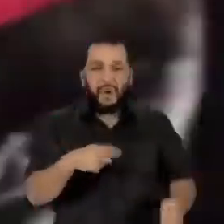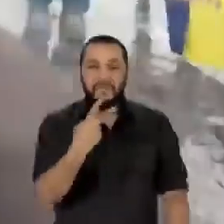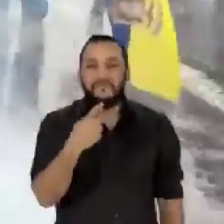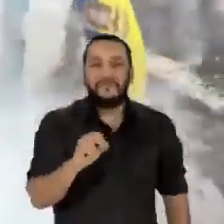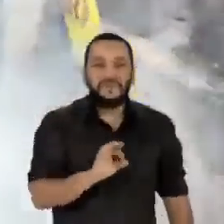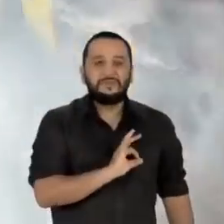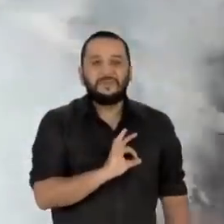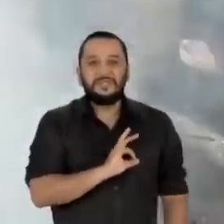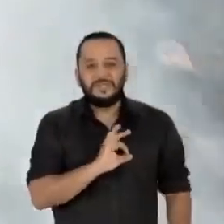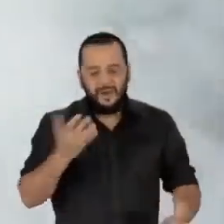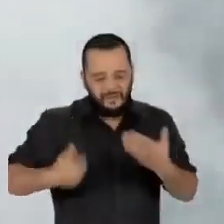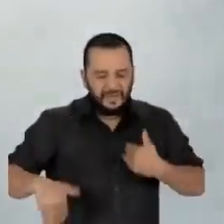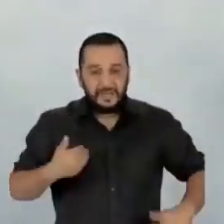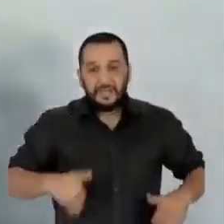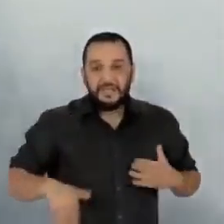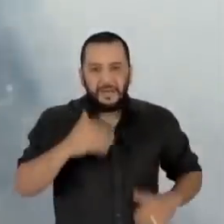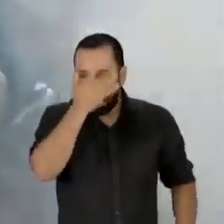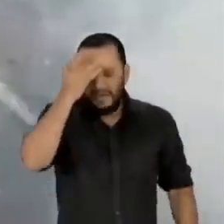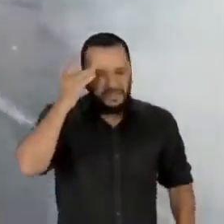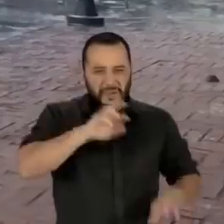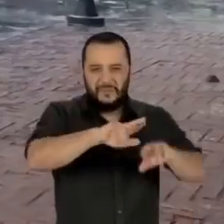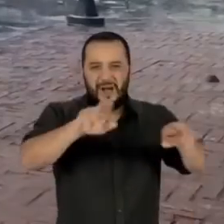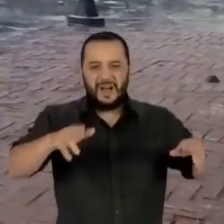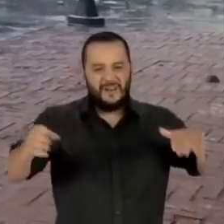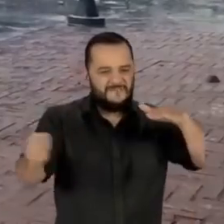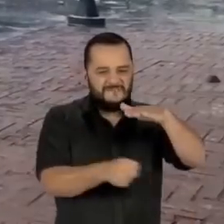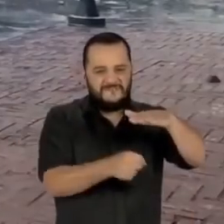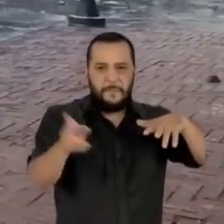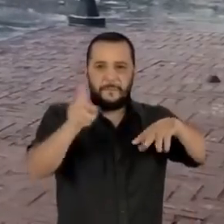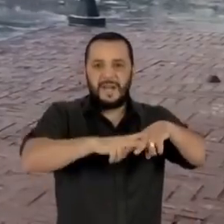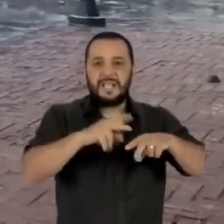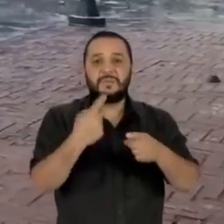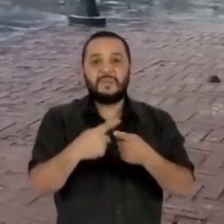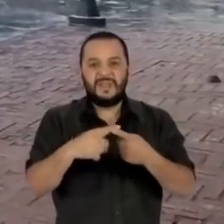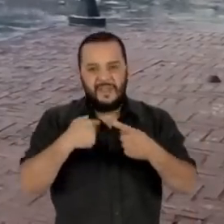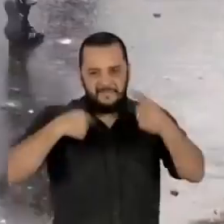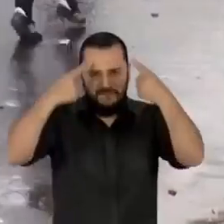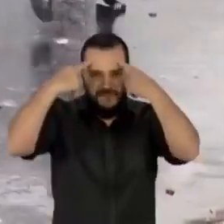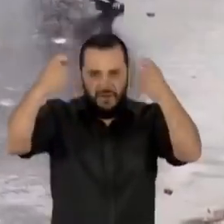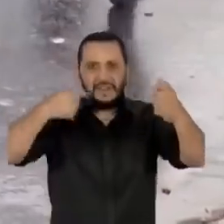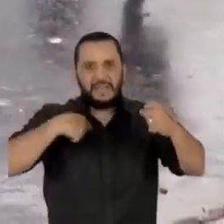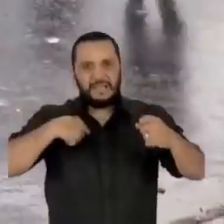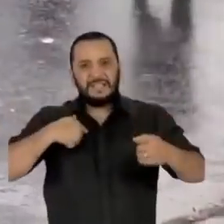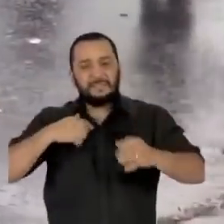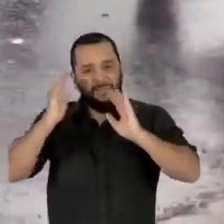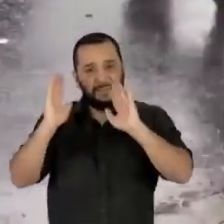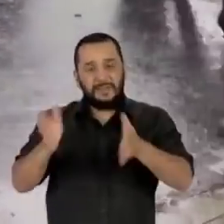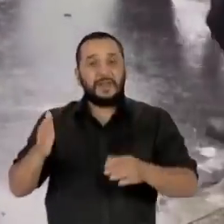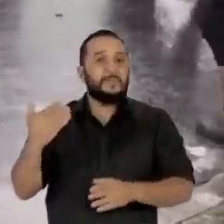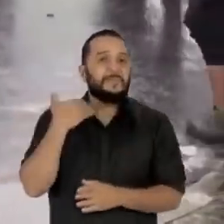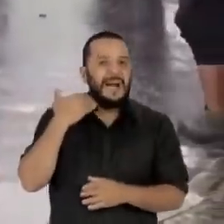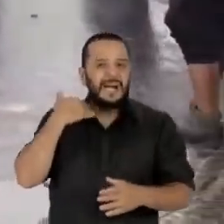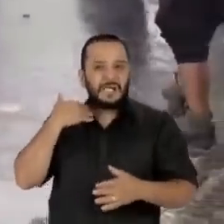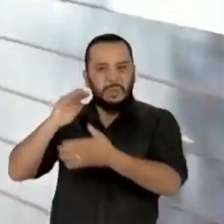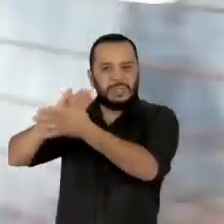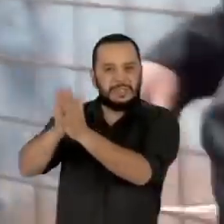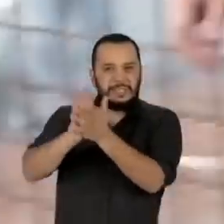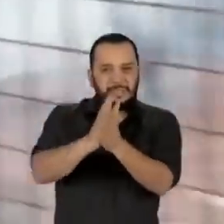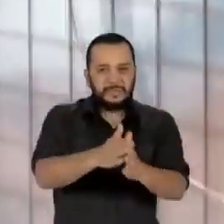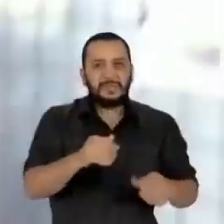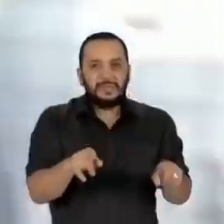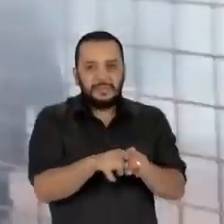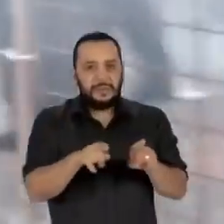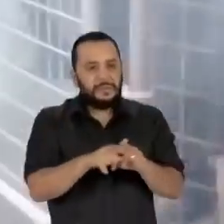ficaram feridos e centenas de pessoas foram presas por atos de vandalismo com ataques a caixas automáticos que